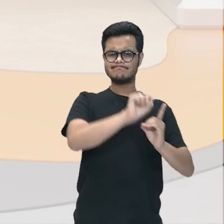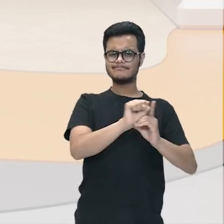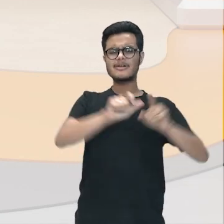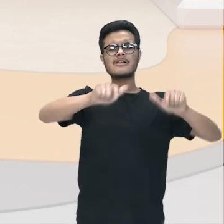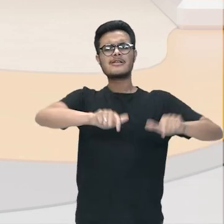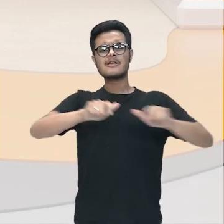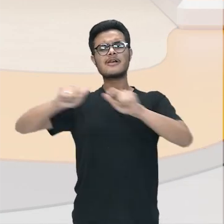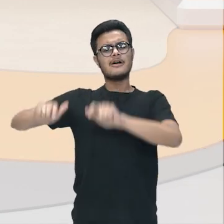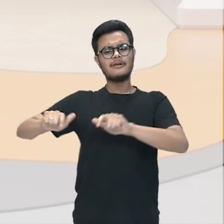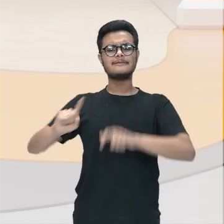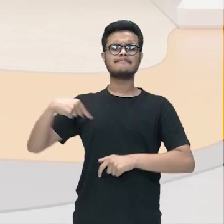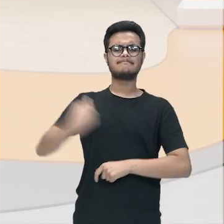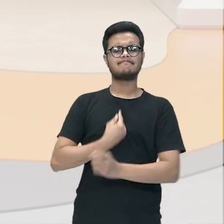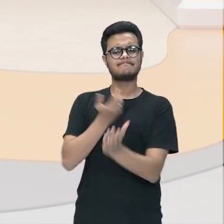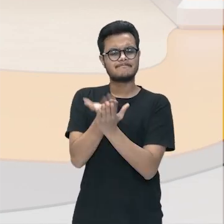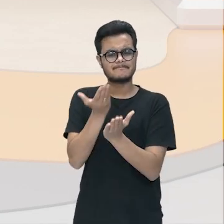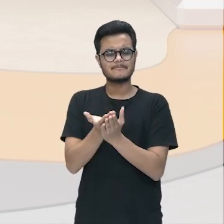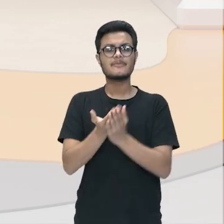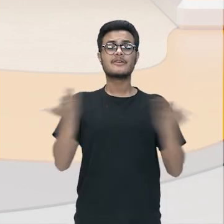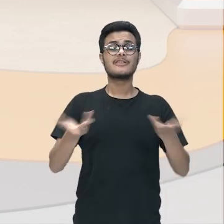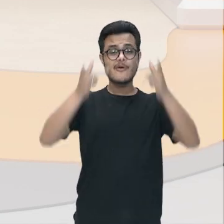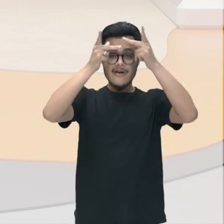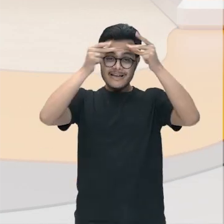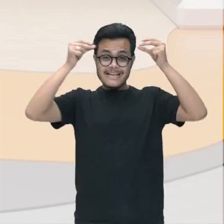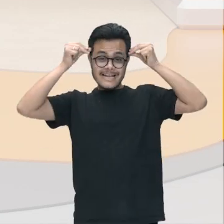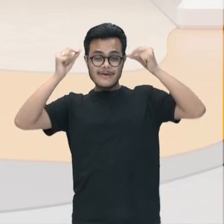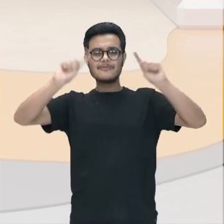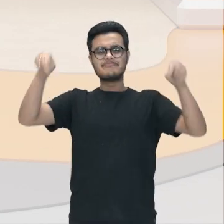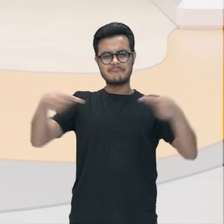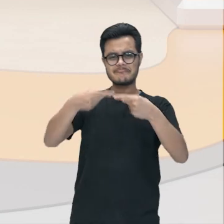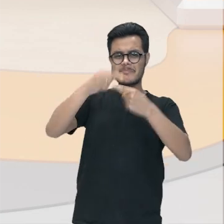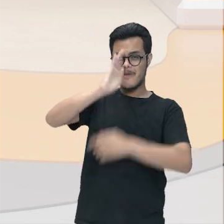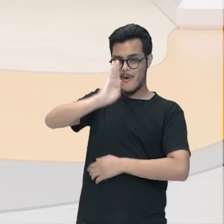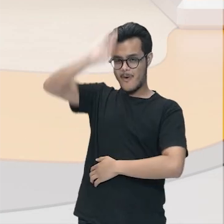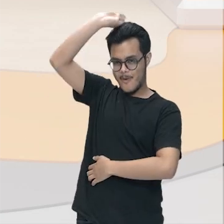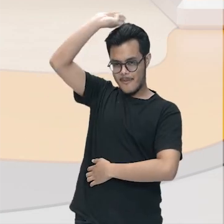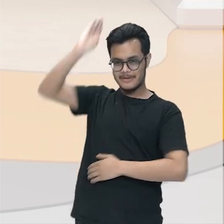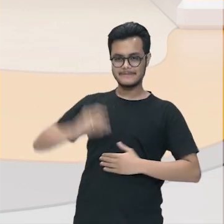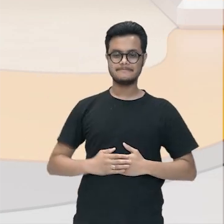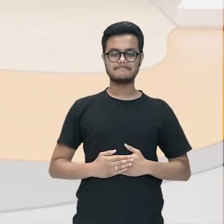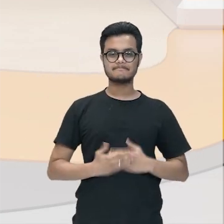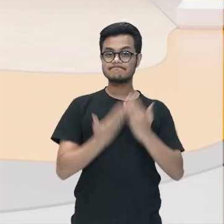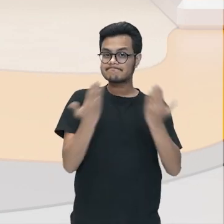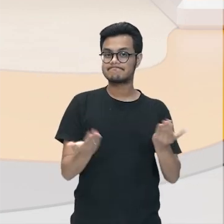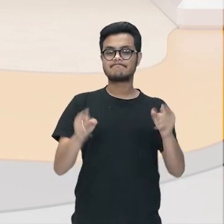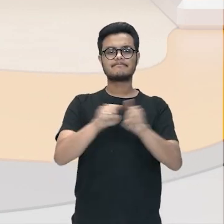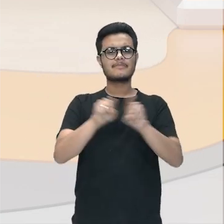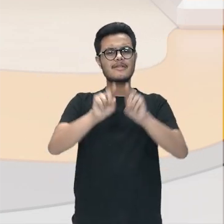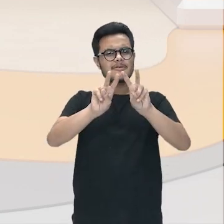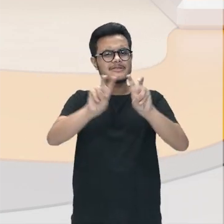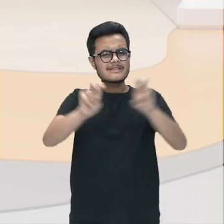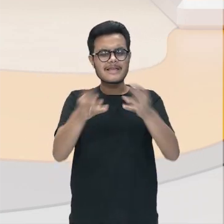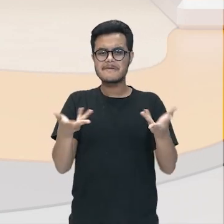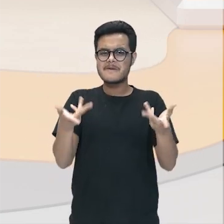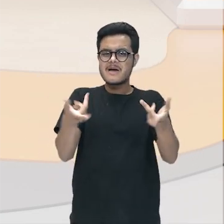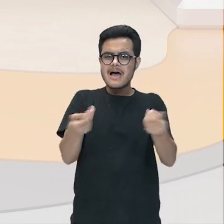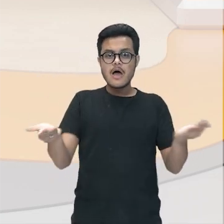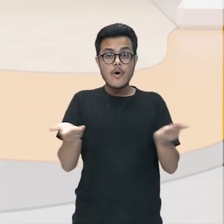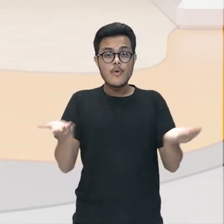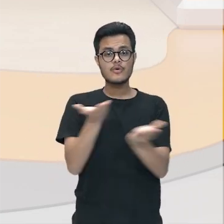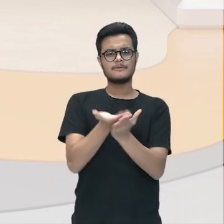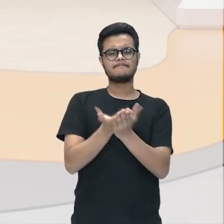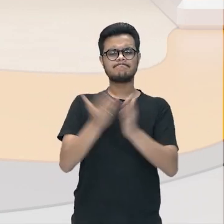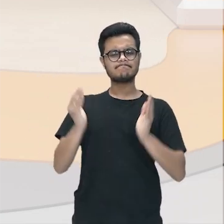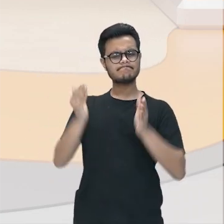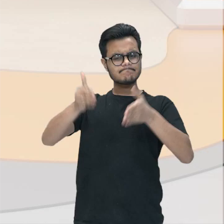exatamente, então, esse mundo que a gente chama, então, de greco-romano, tá? Então, é esse conteúdo que nós vamos, então,